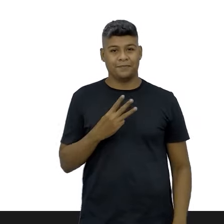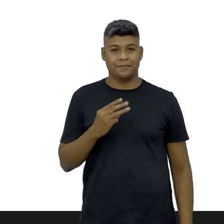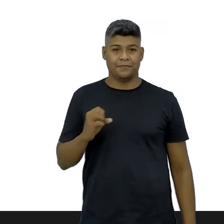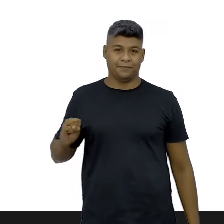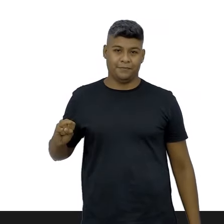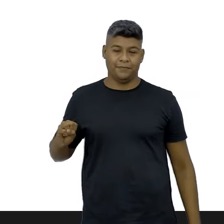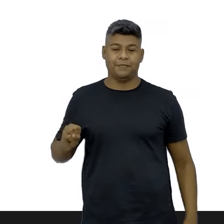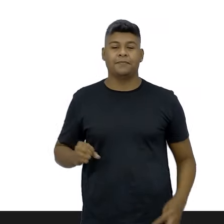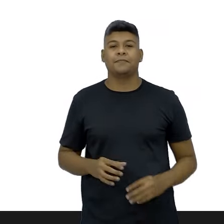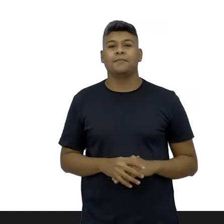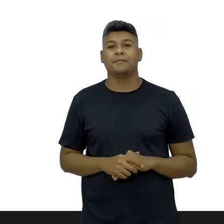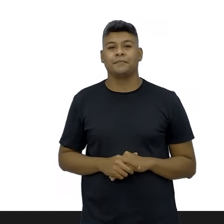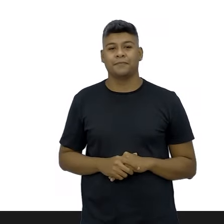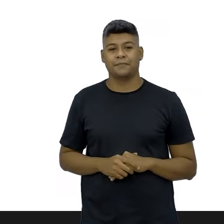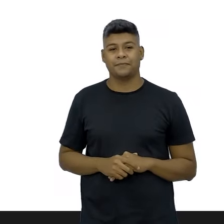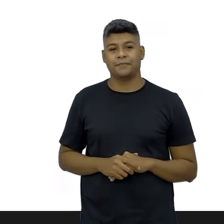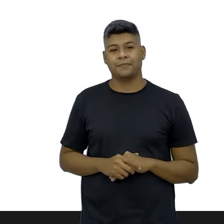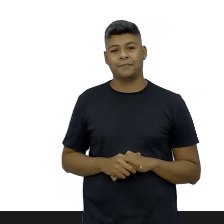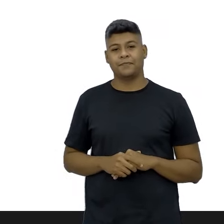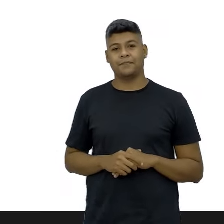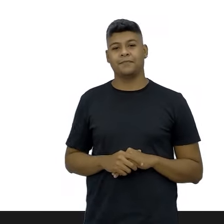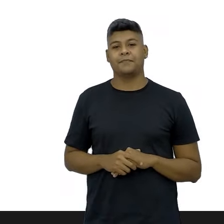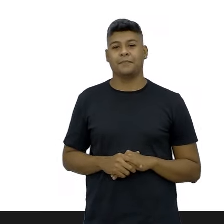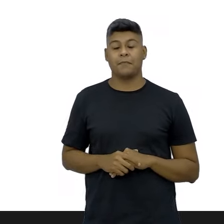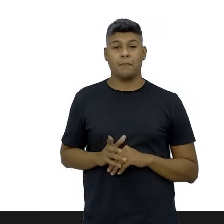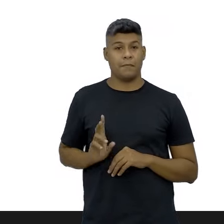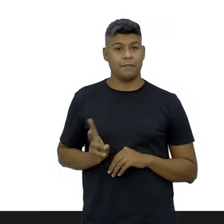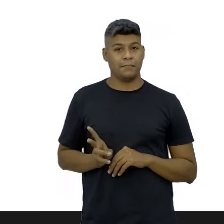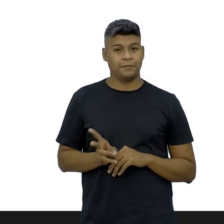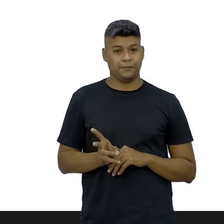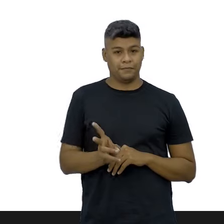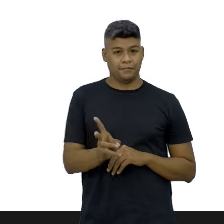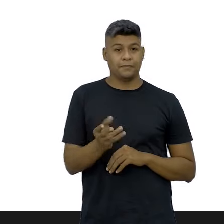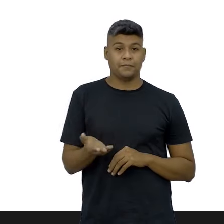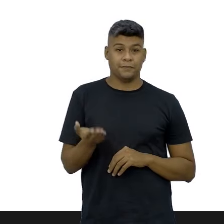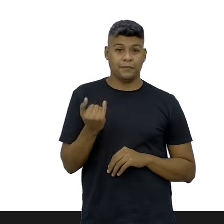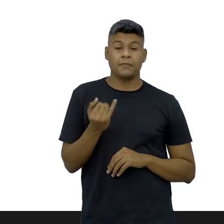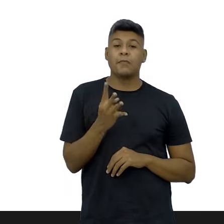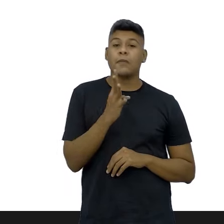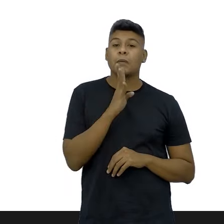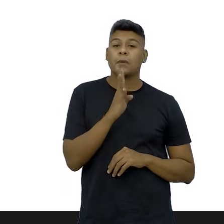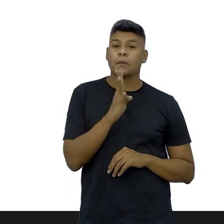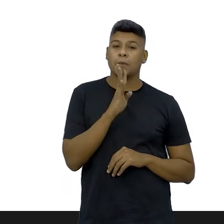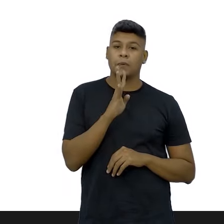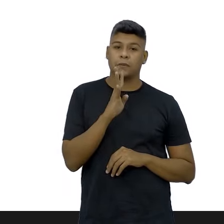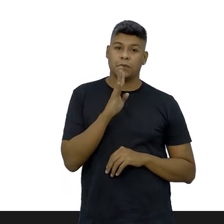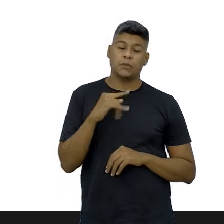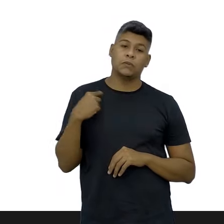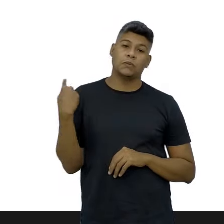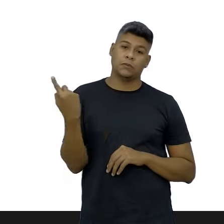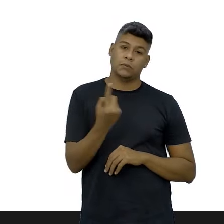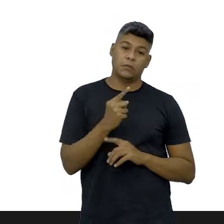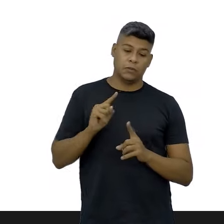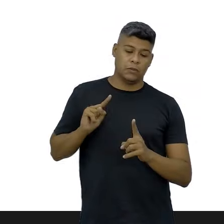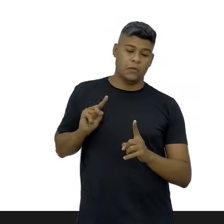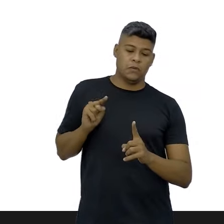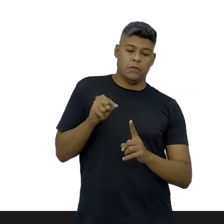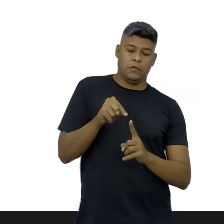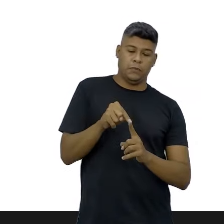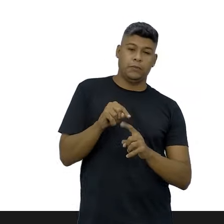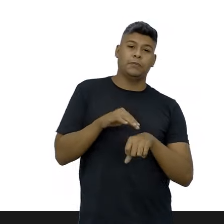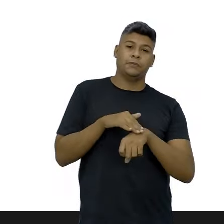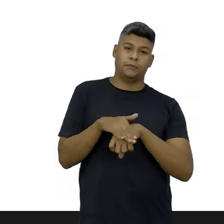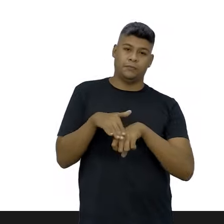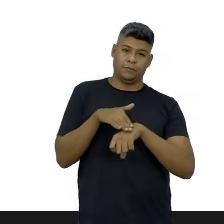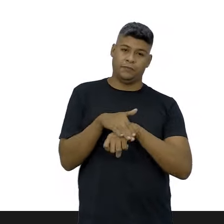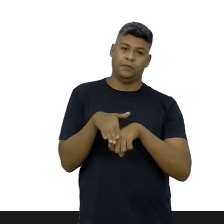ok? Então, avançando um pouco mais, vamos conhecer os nossos objetivos, para a gente